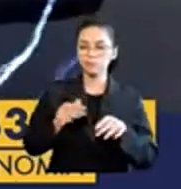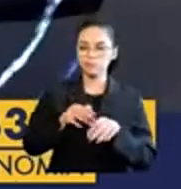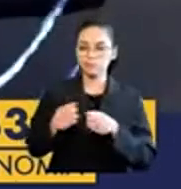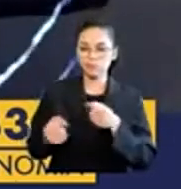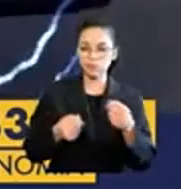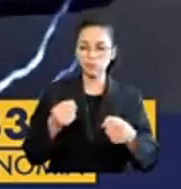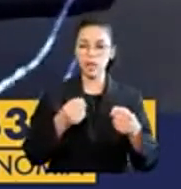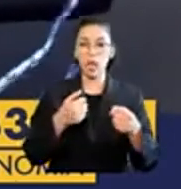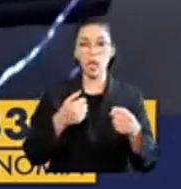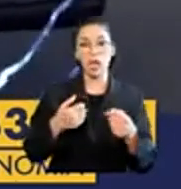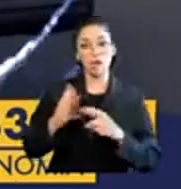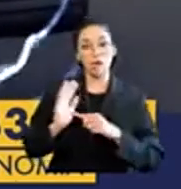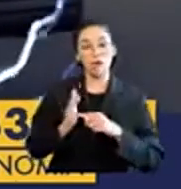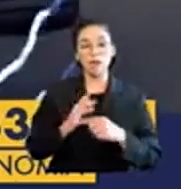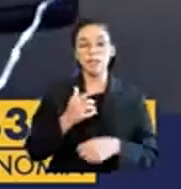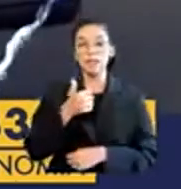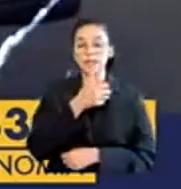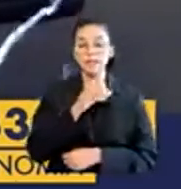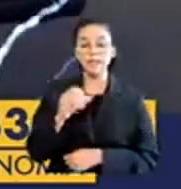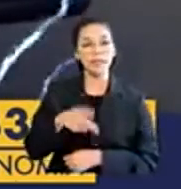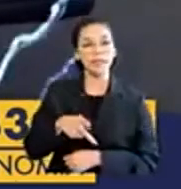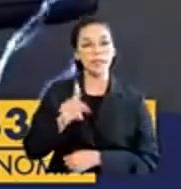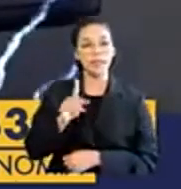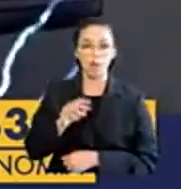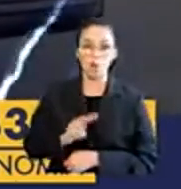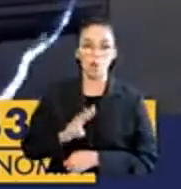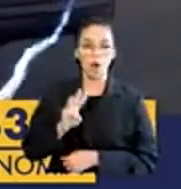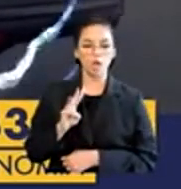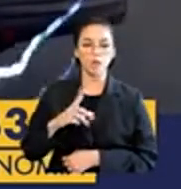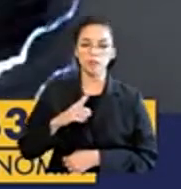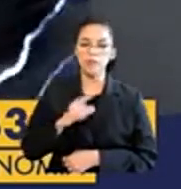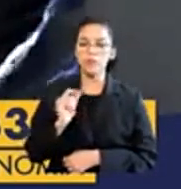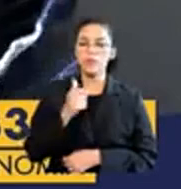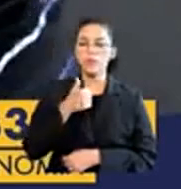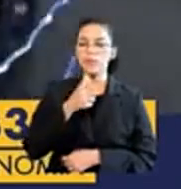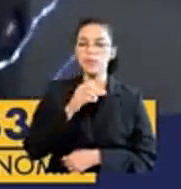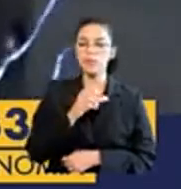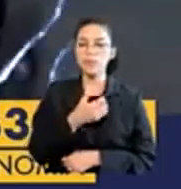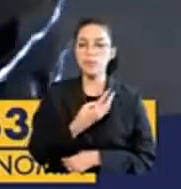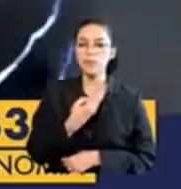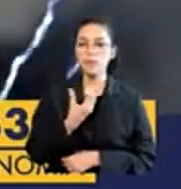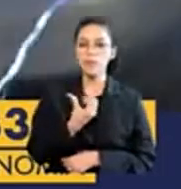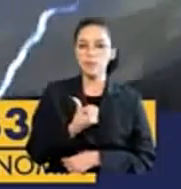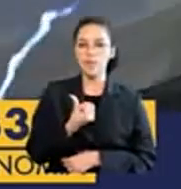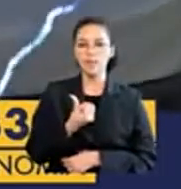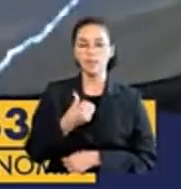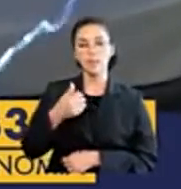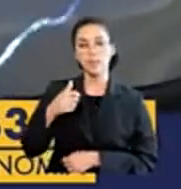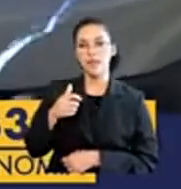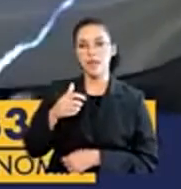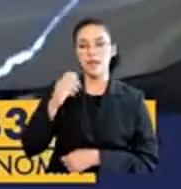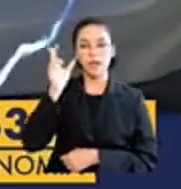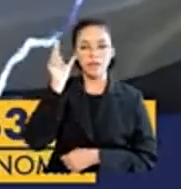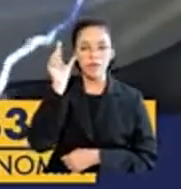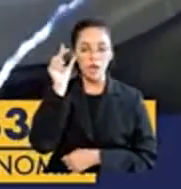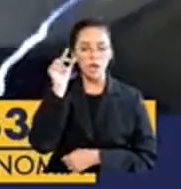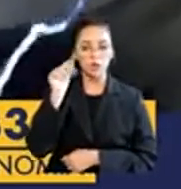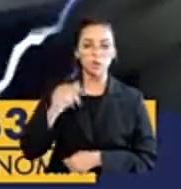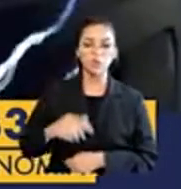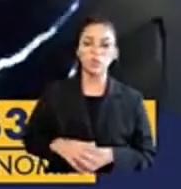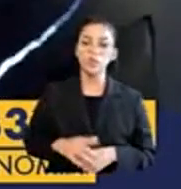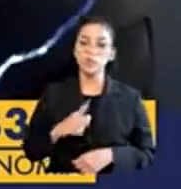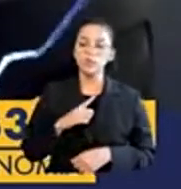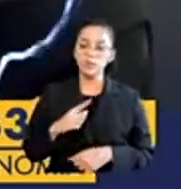de potência, o que equivale a 136 cavalos e 260 Nm de força. Transmissão automática